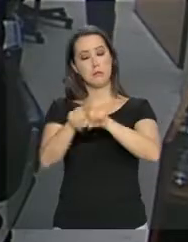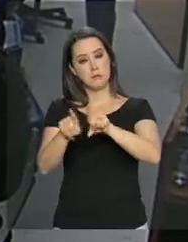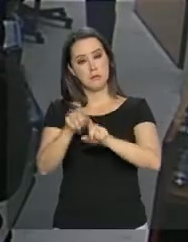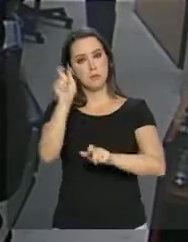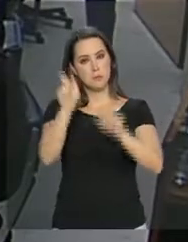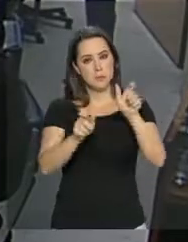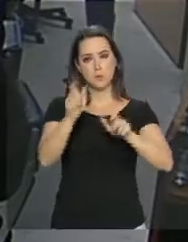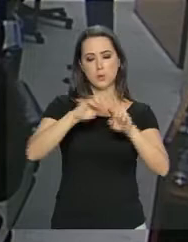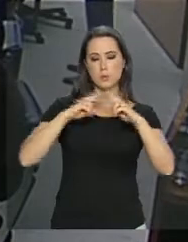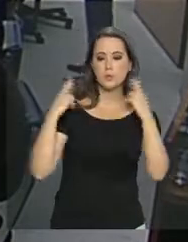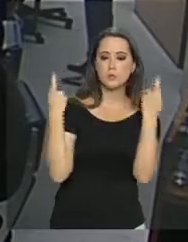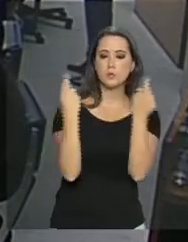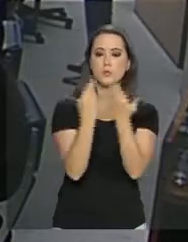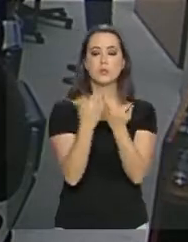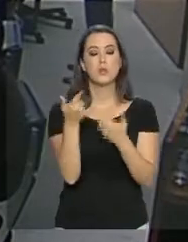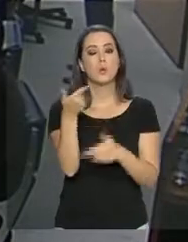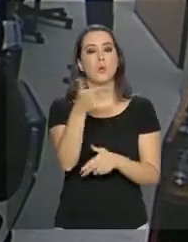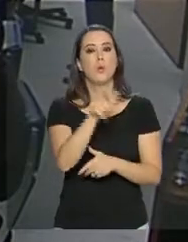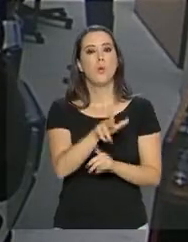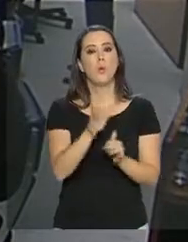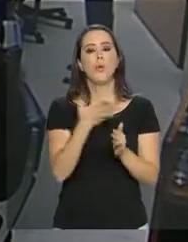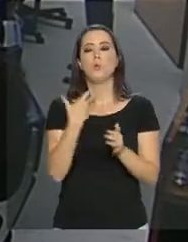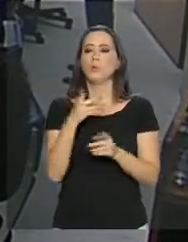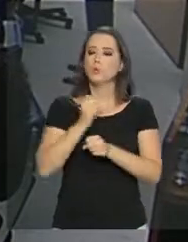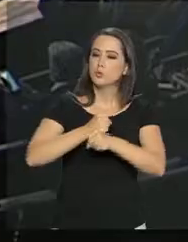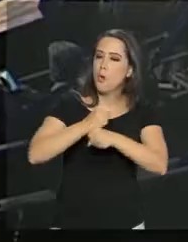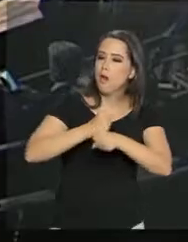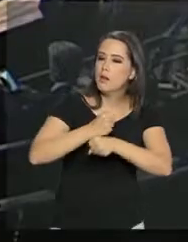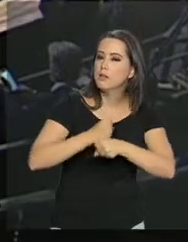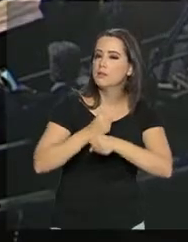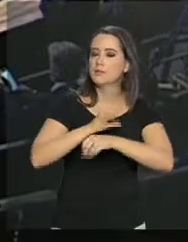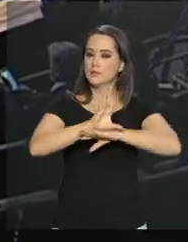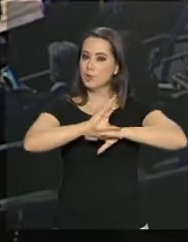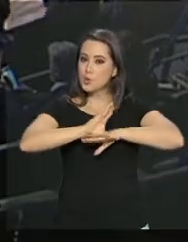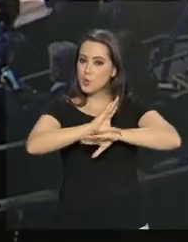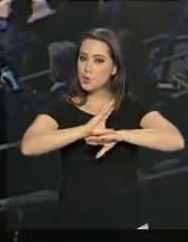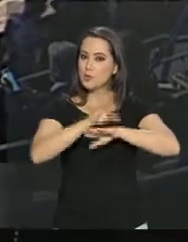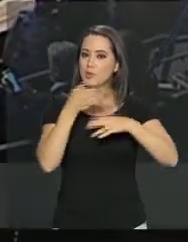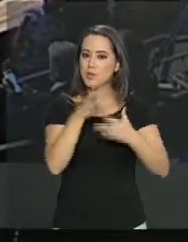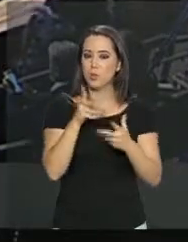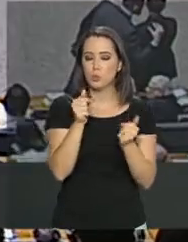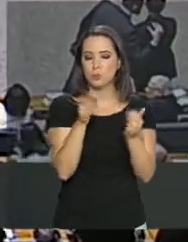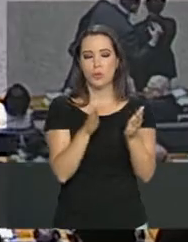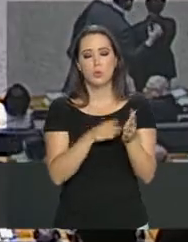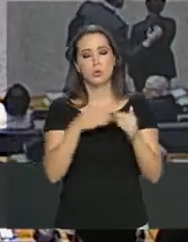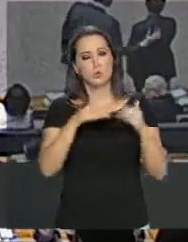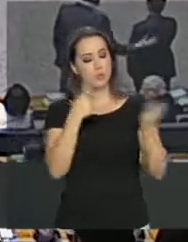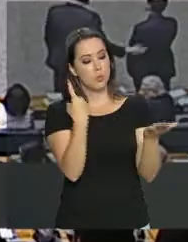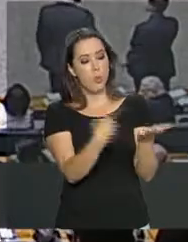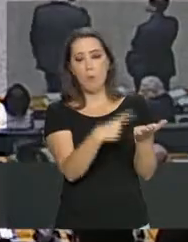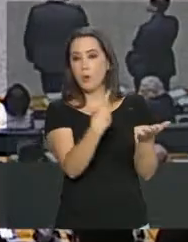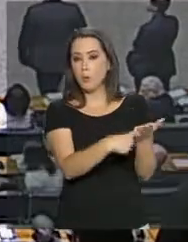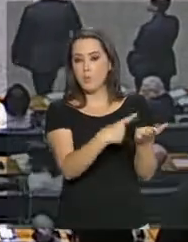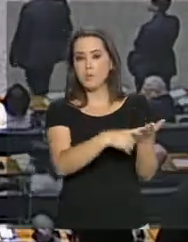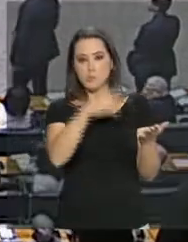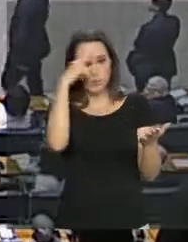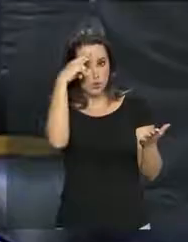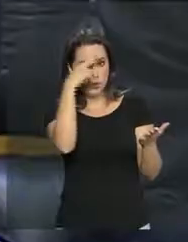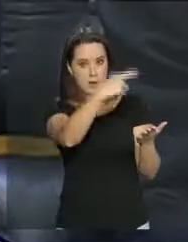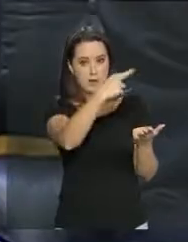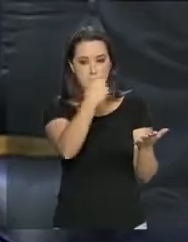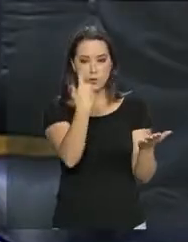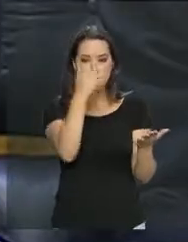reuniam para comemorar mais um aniversário da carta magna todos comprometidos em respeitá lá e cumpri la